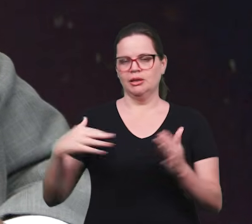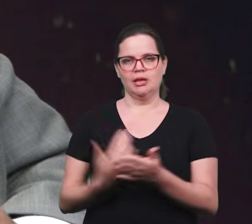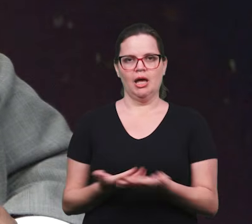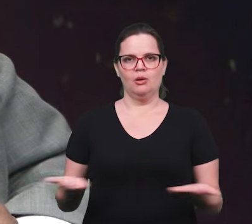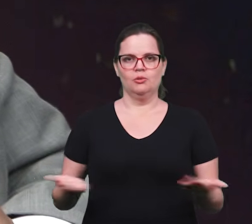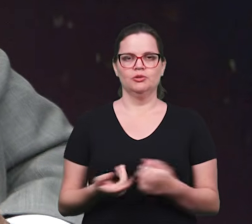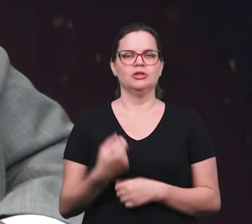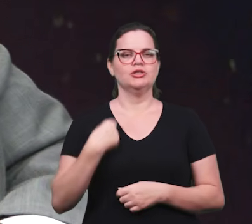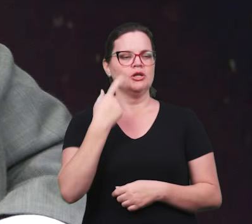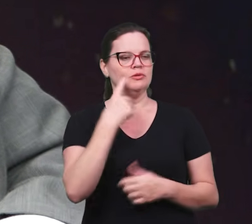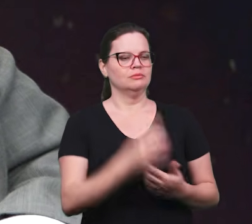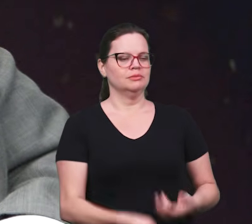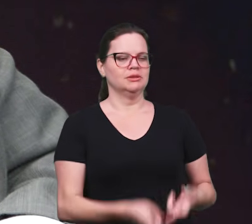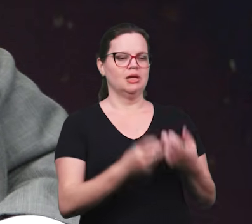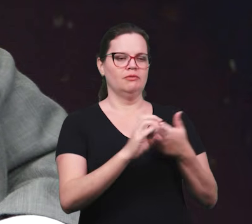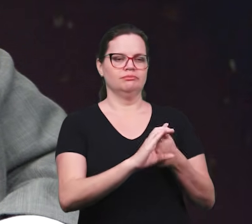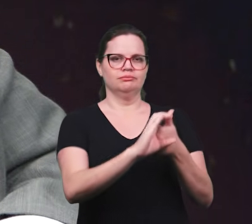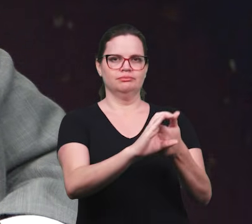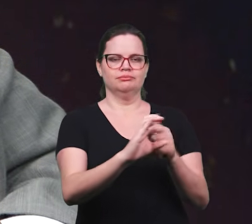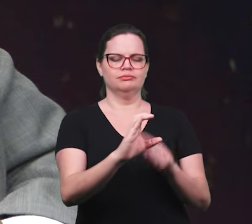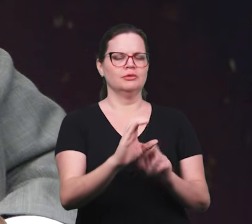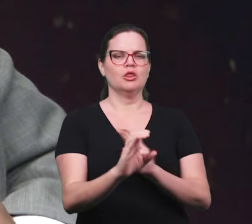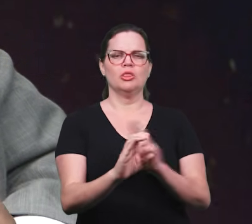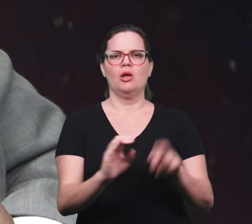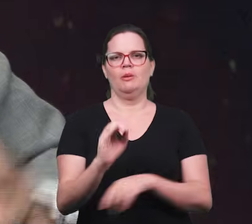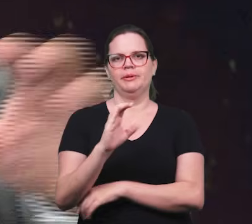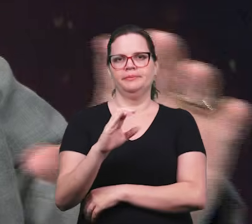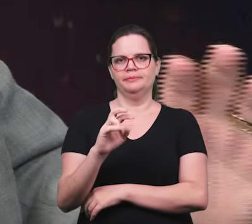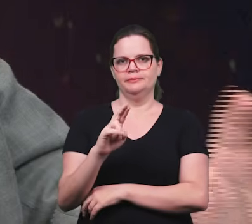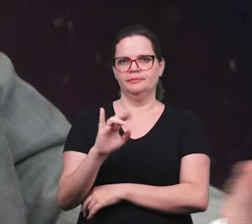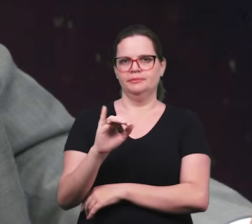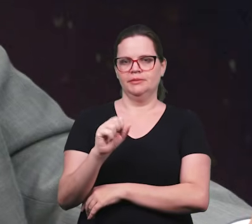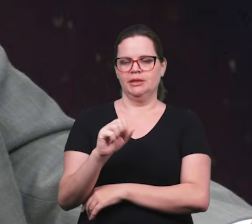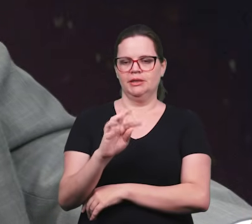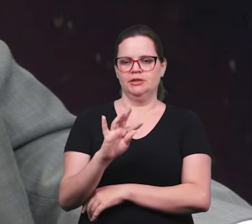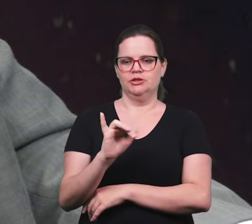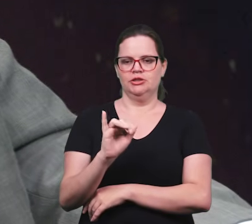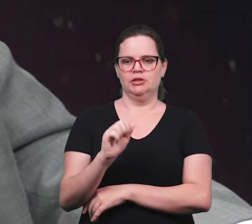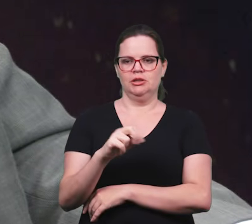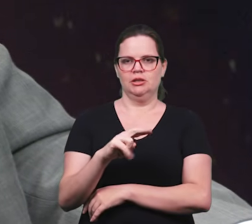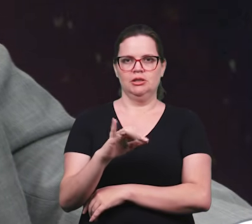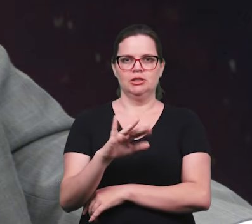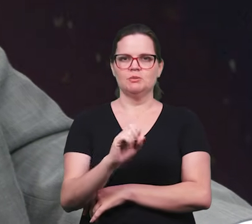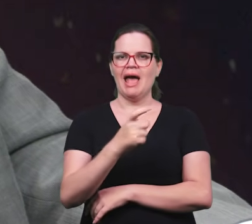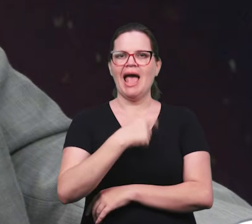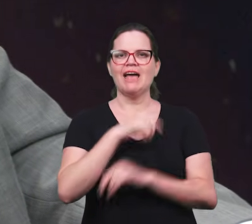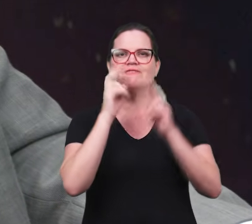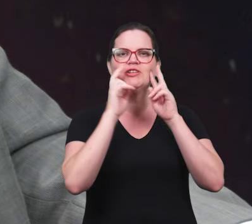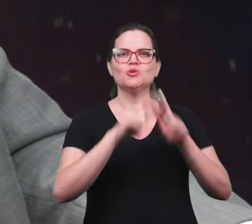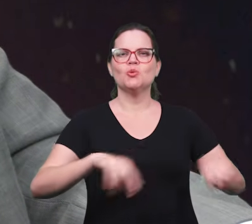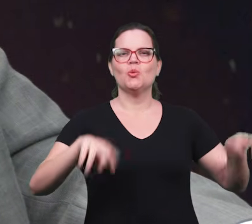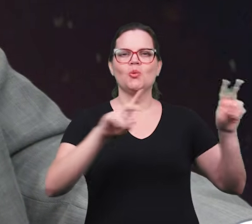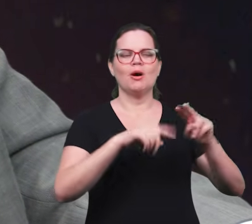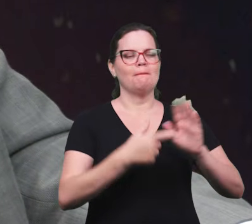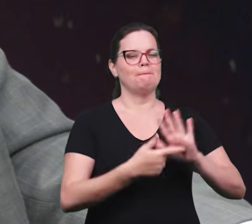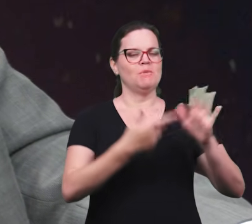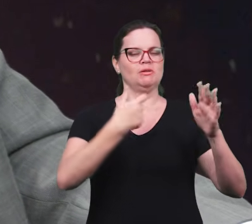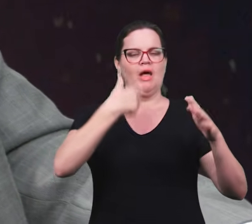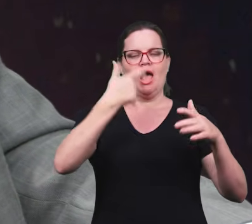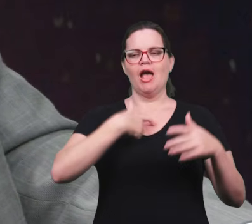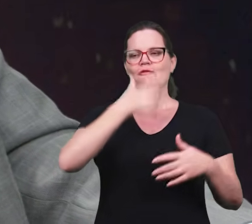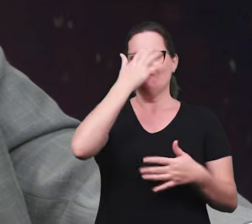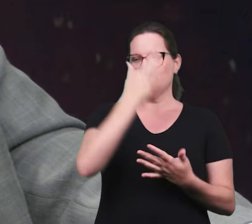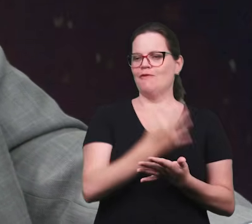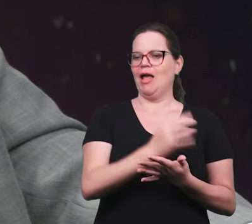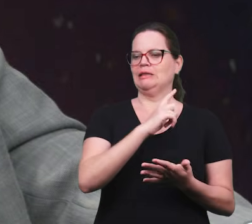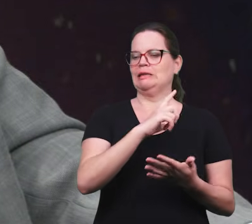vezes um cristianismo que tem uma fé aparente, né? Aquilo que está só exposto, está tudo